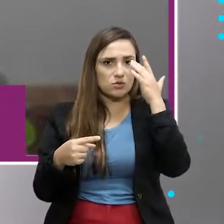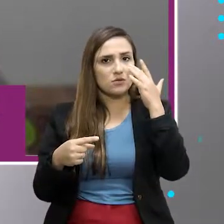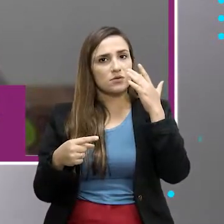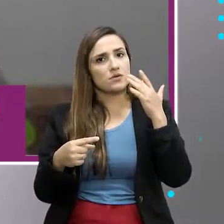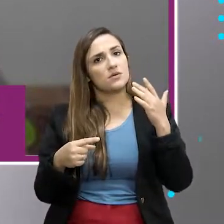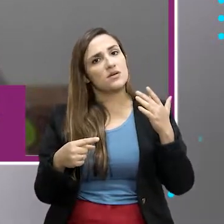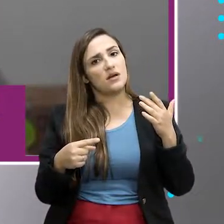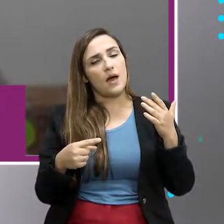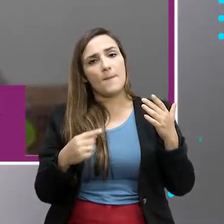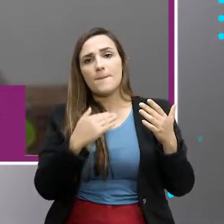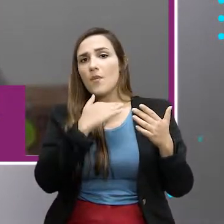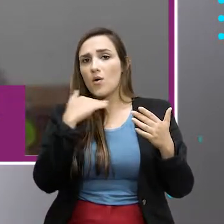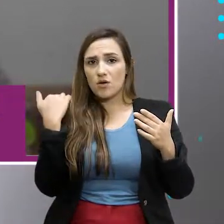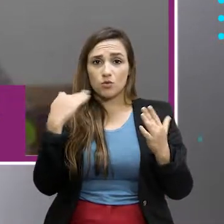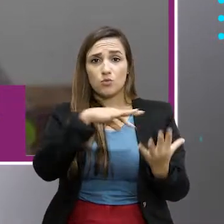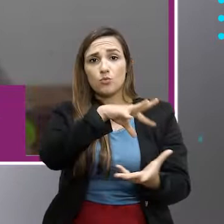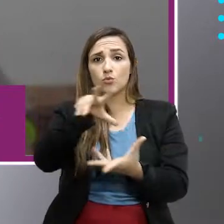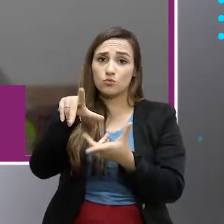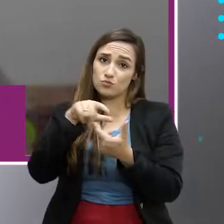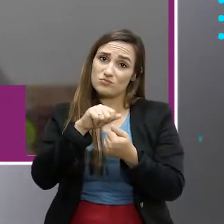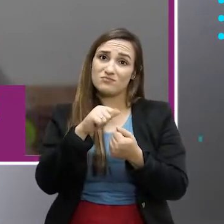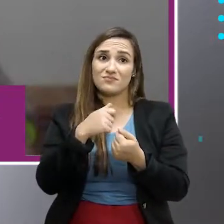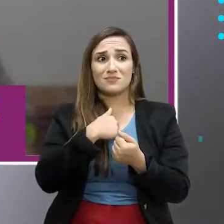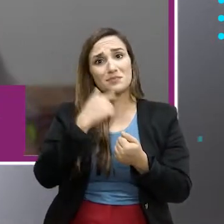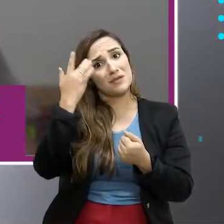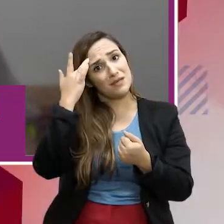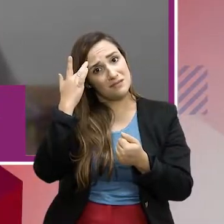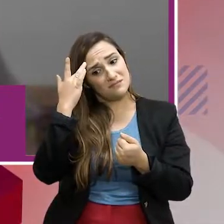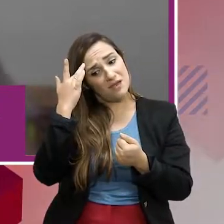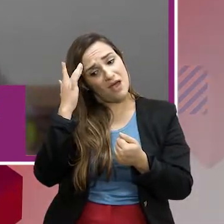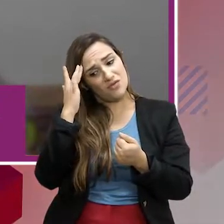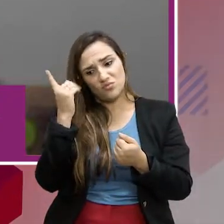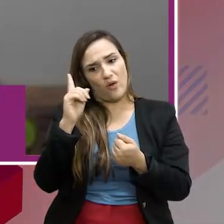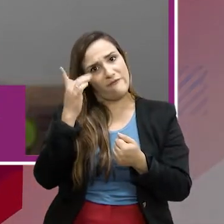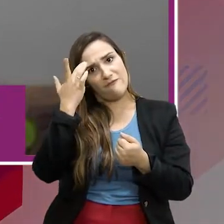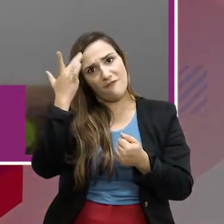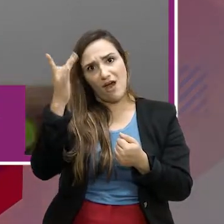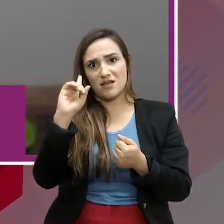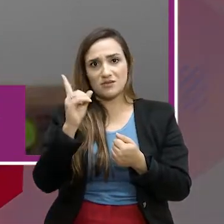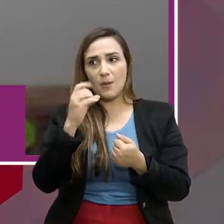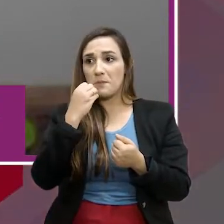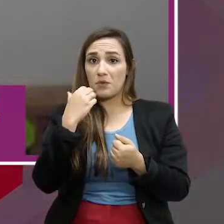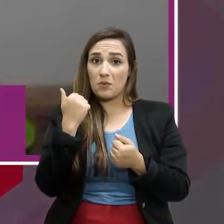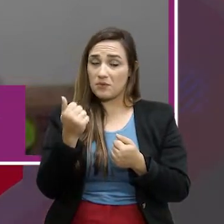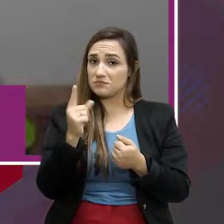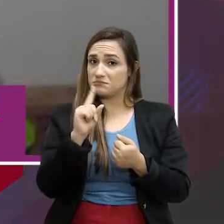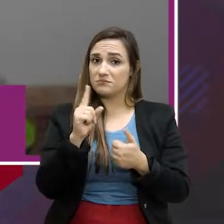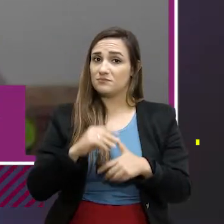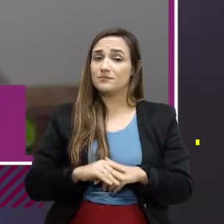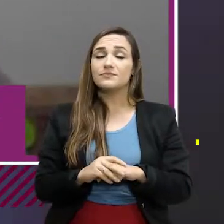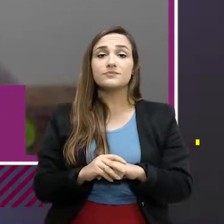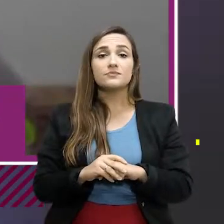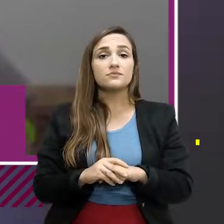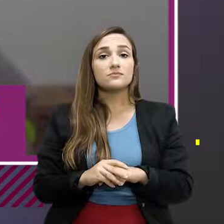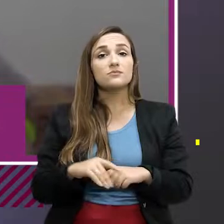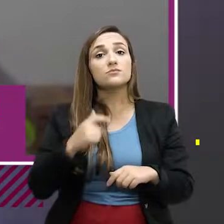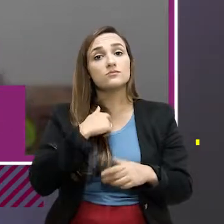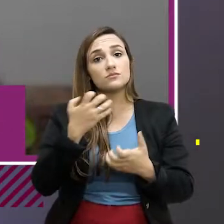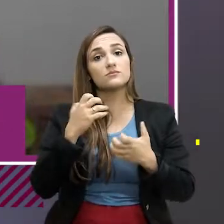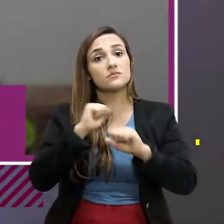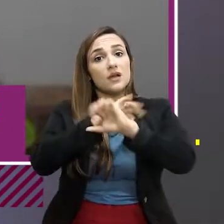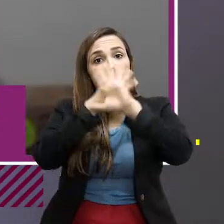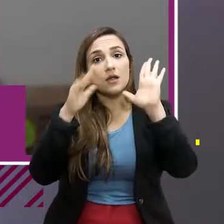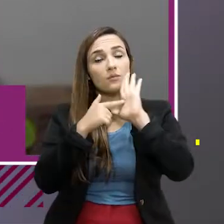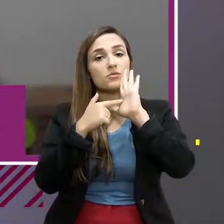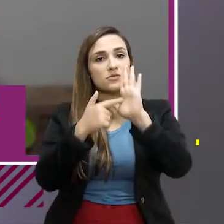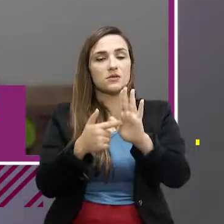uma variante, não me parece que essa variante seja fácil, né, ou seja, boazinha. E deixar bem claro aqui para todo